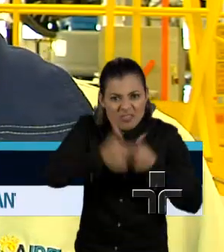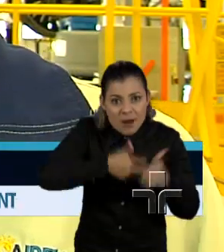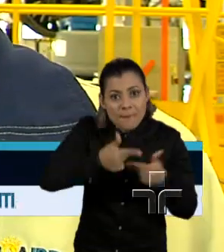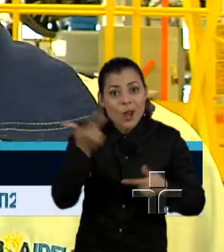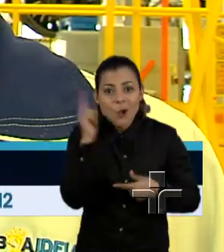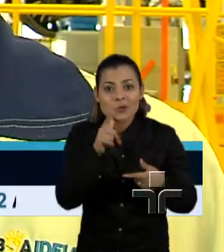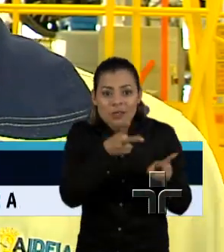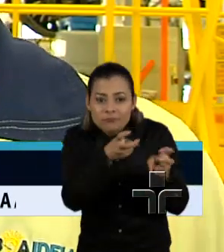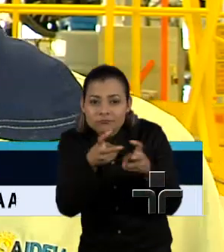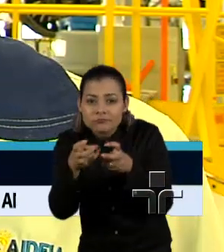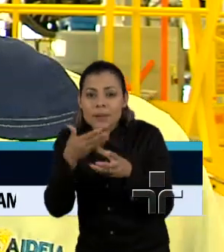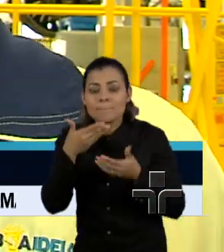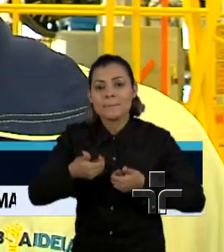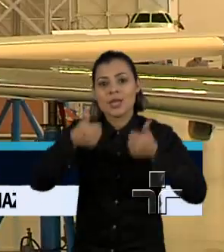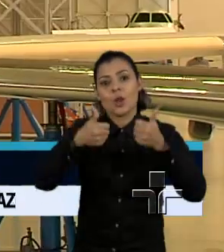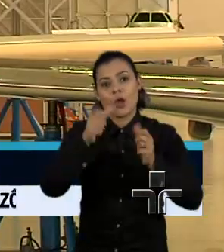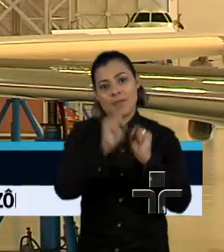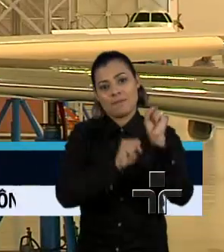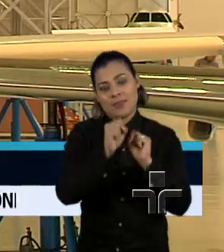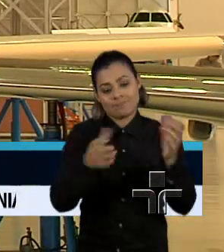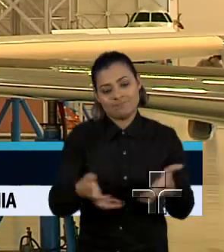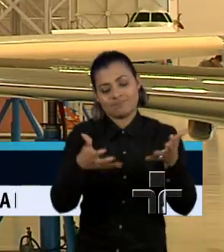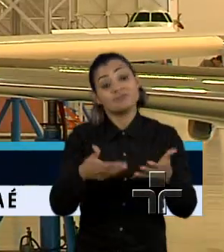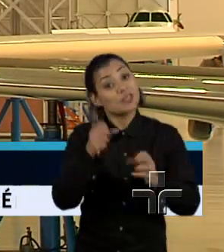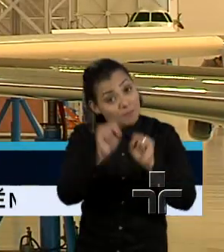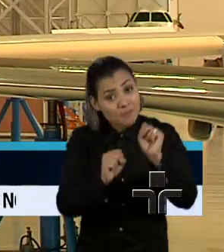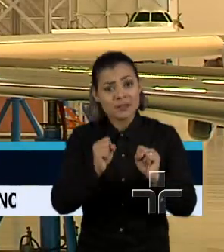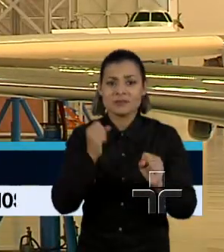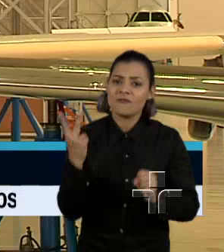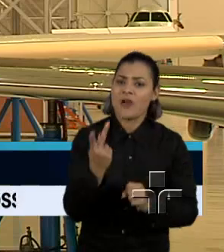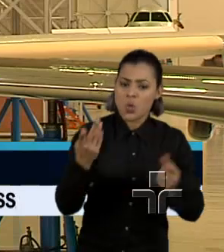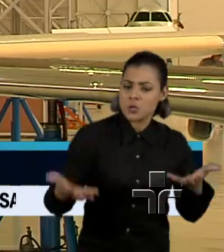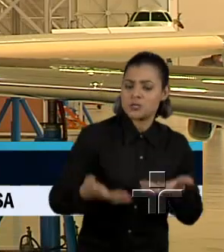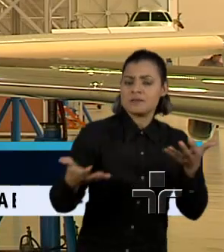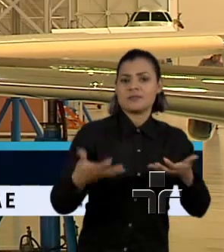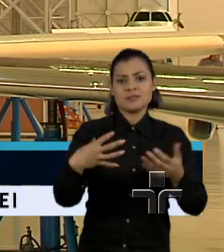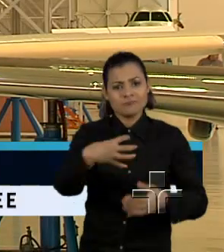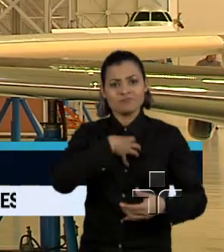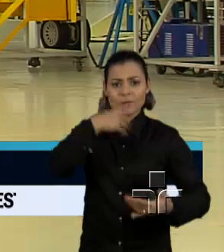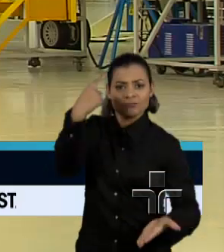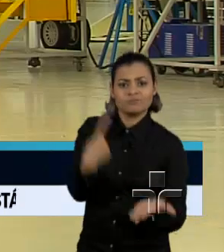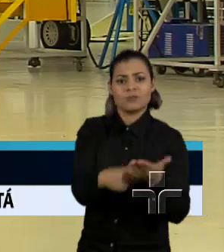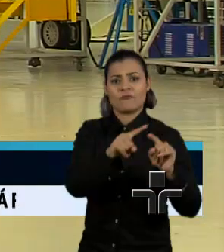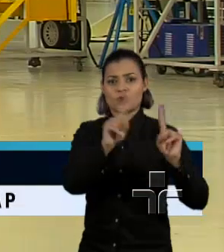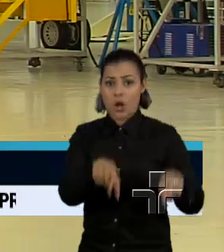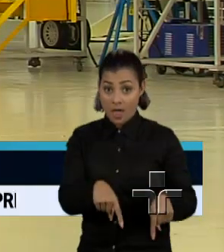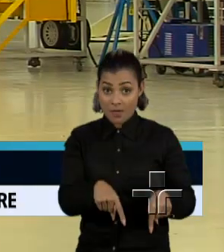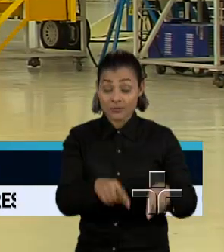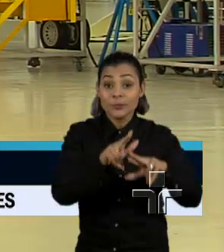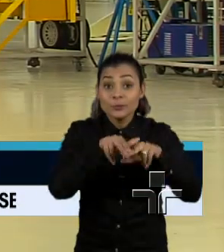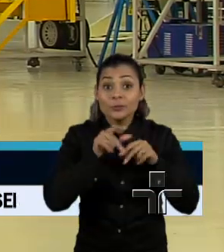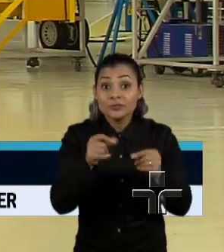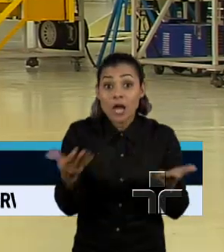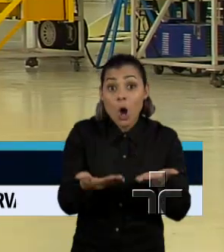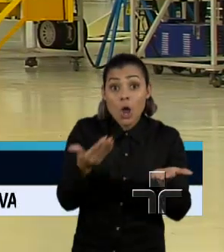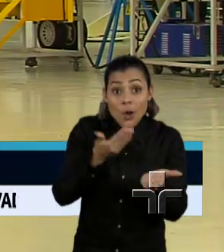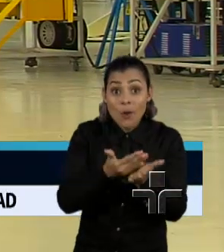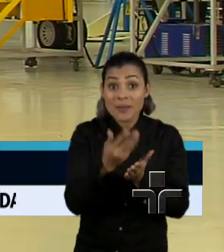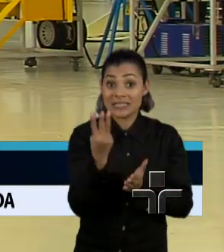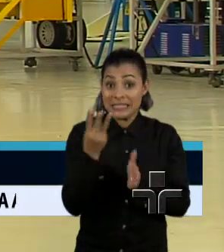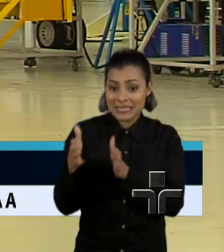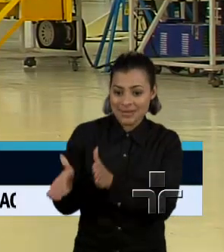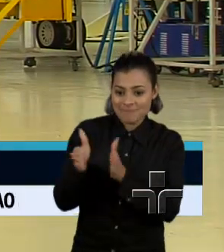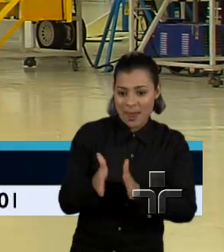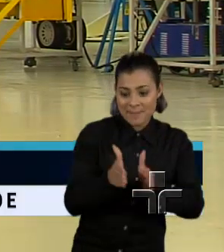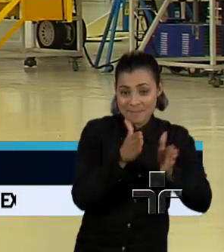ver essas oportunidades de melhoria para a empresa. A empresa valoriza muito essa participação, esse comprometimento dos empregados. A empresa começa a terceira fase da sua